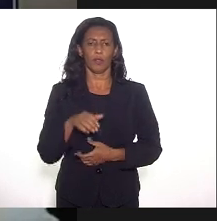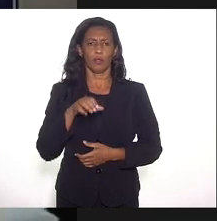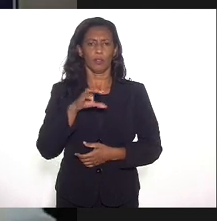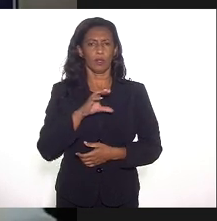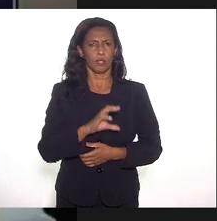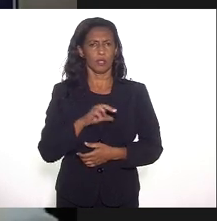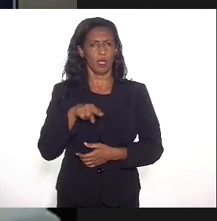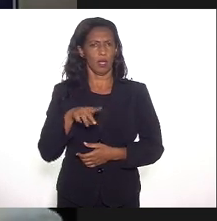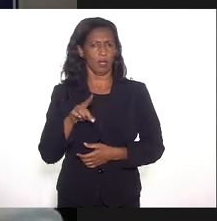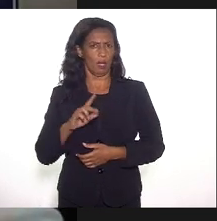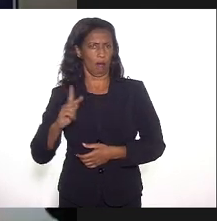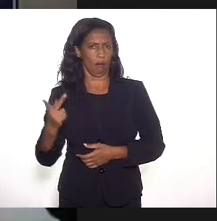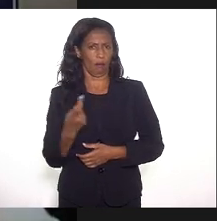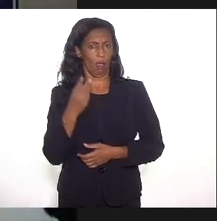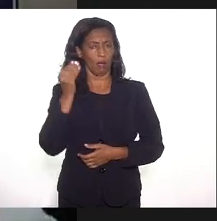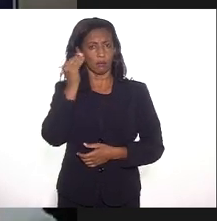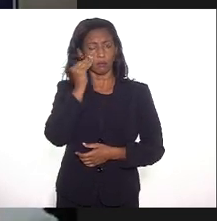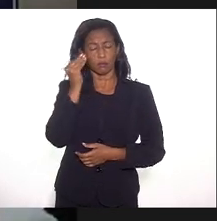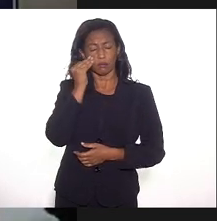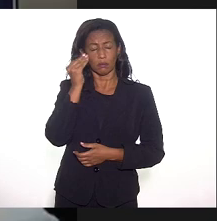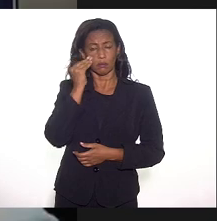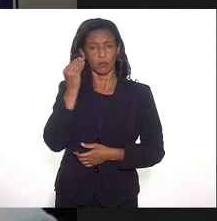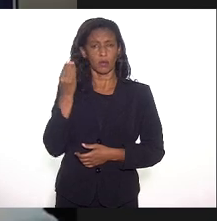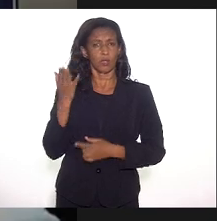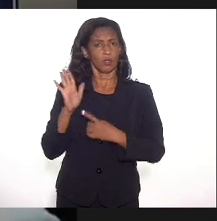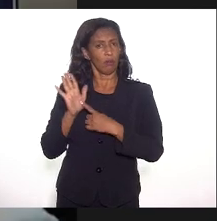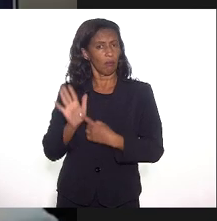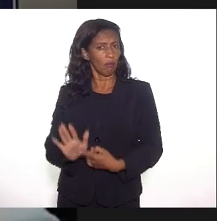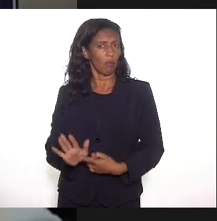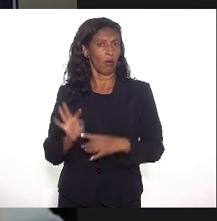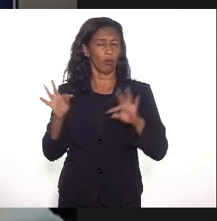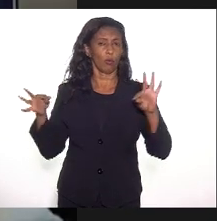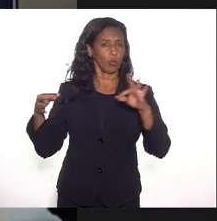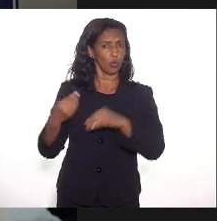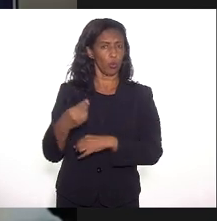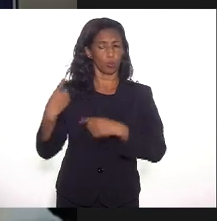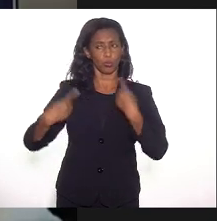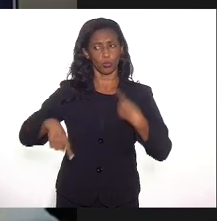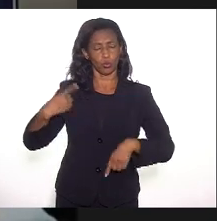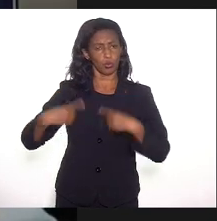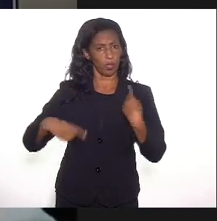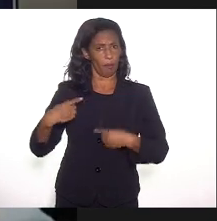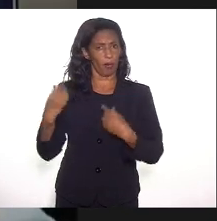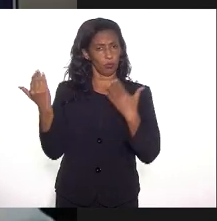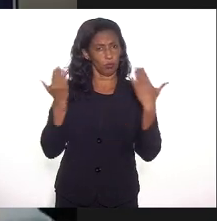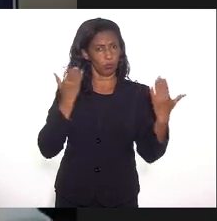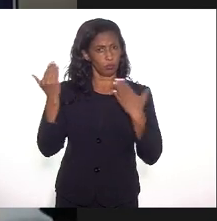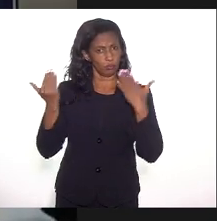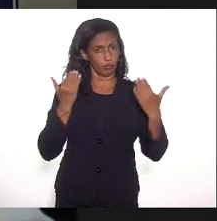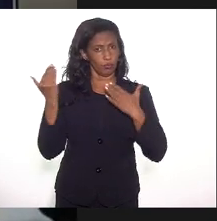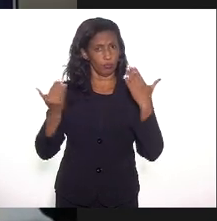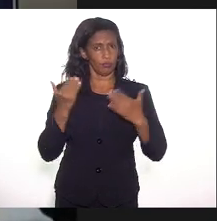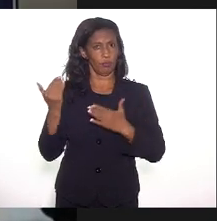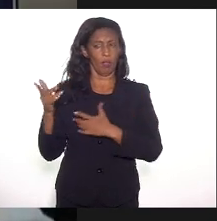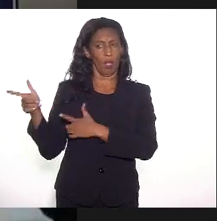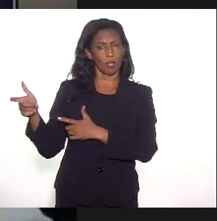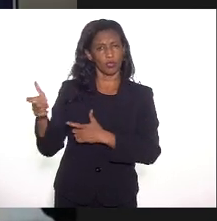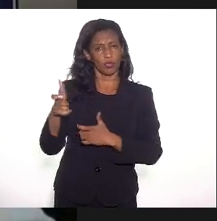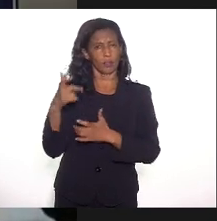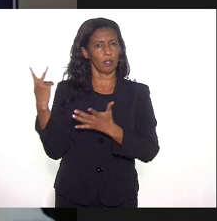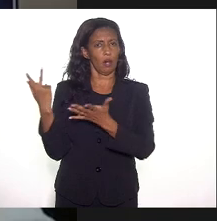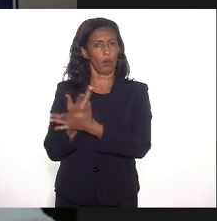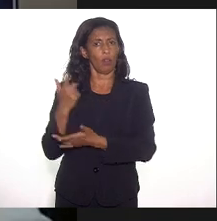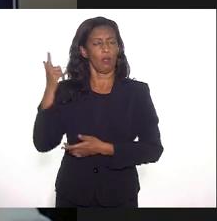CNDH, numa tentativa de fazer com que todos os debates relacionados a chacina que ocorreu